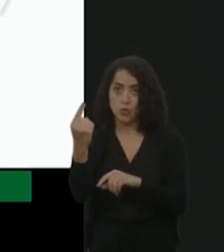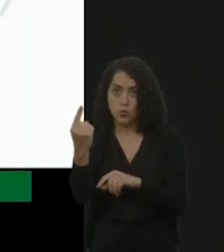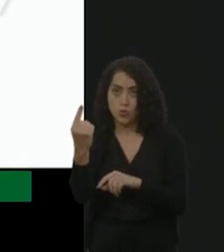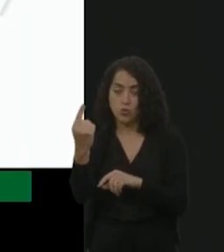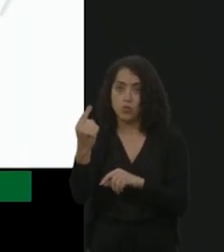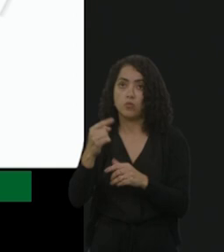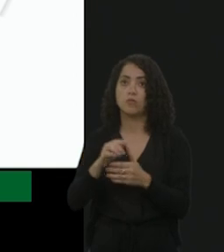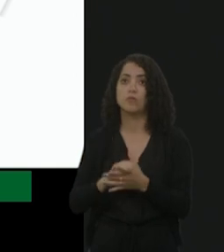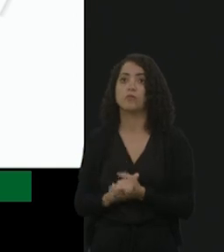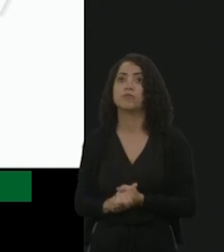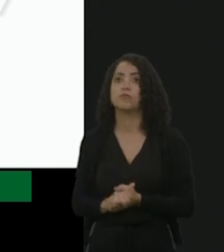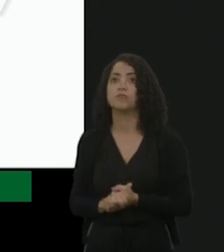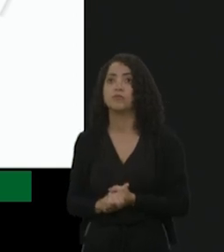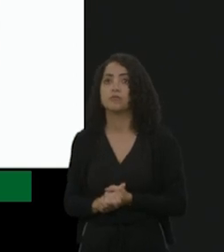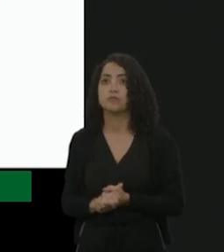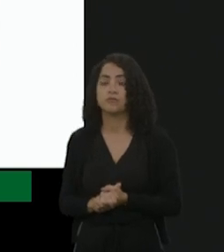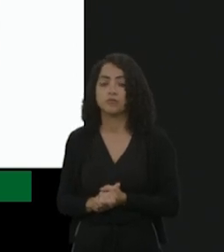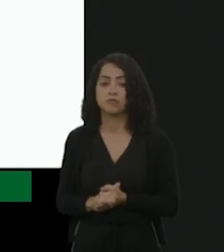Niemann-Pick.